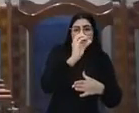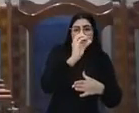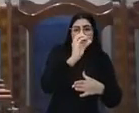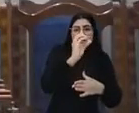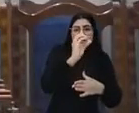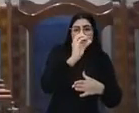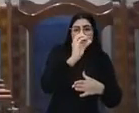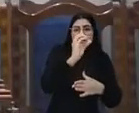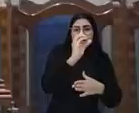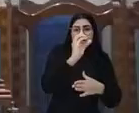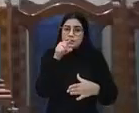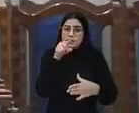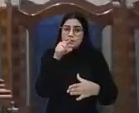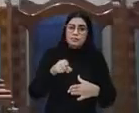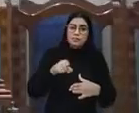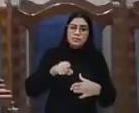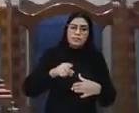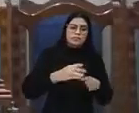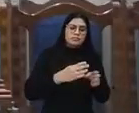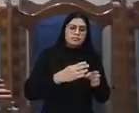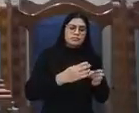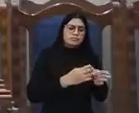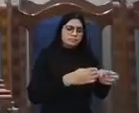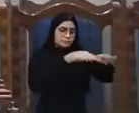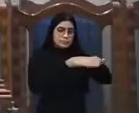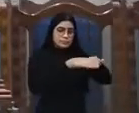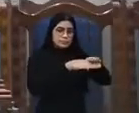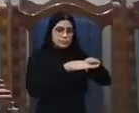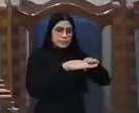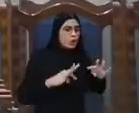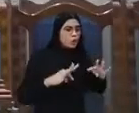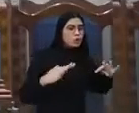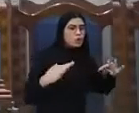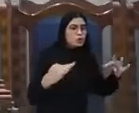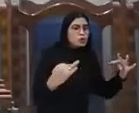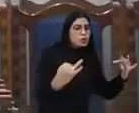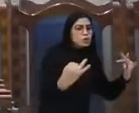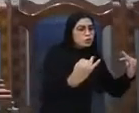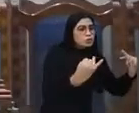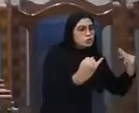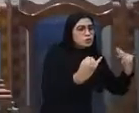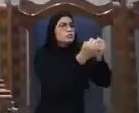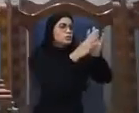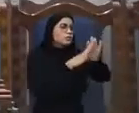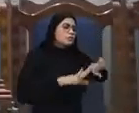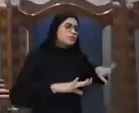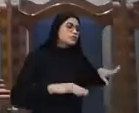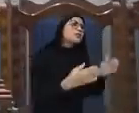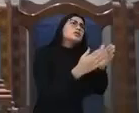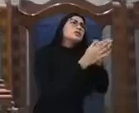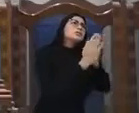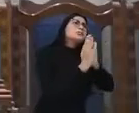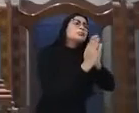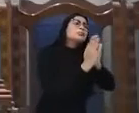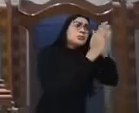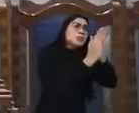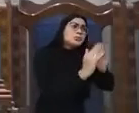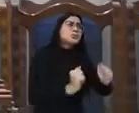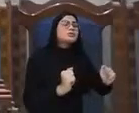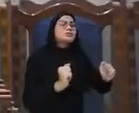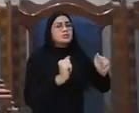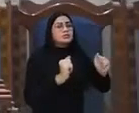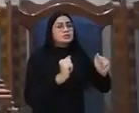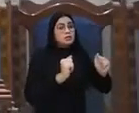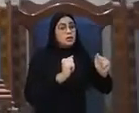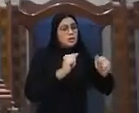foram invocados. Foi pedido que o Deus a que eles adoravam sanasse aquele mal, e